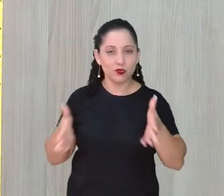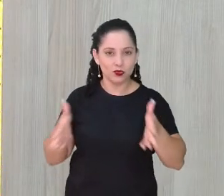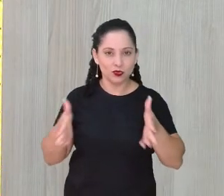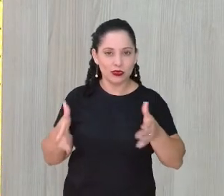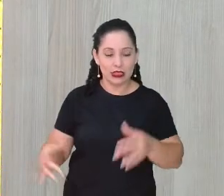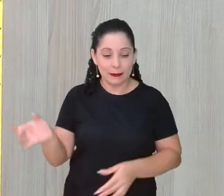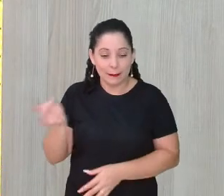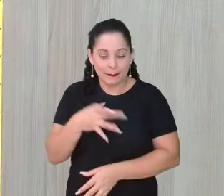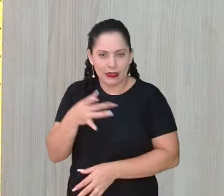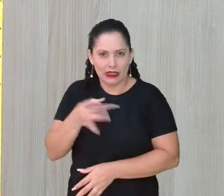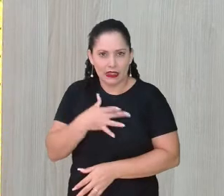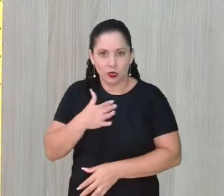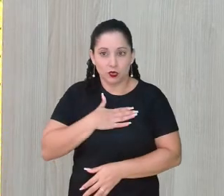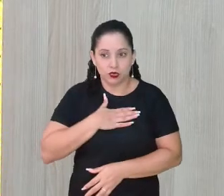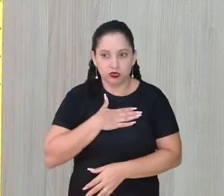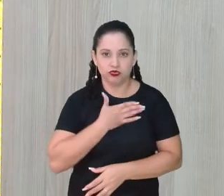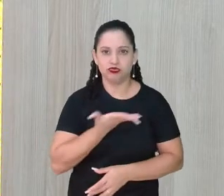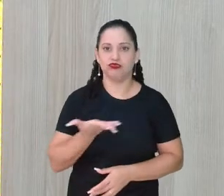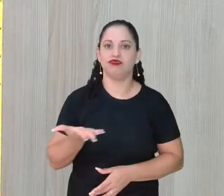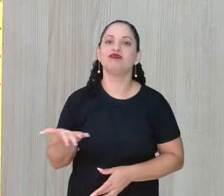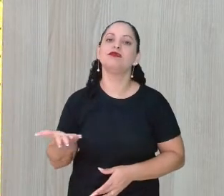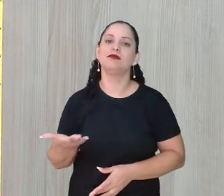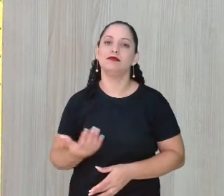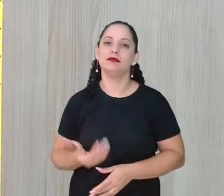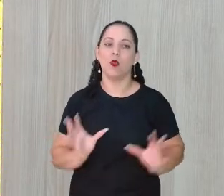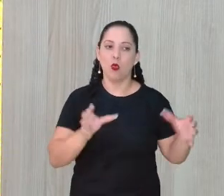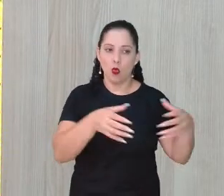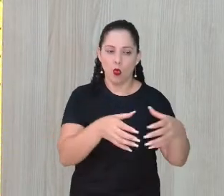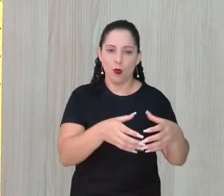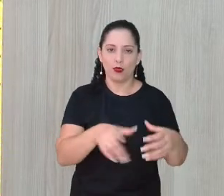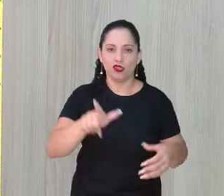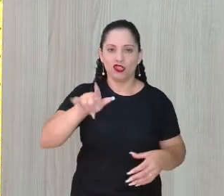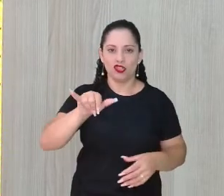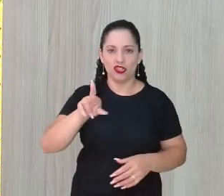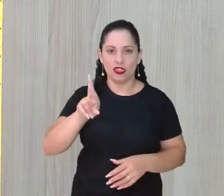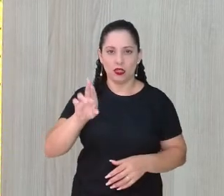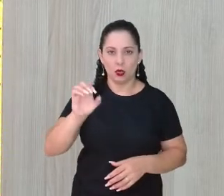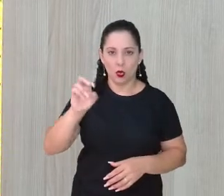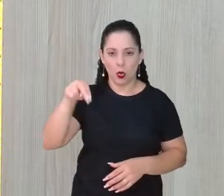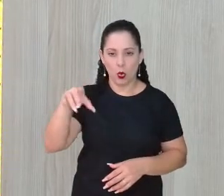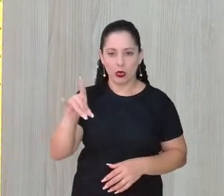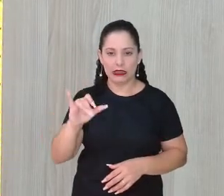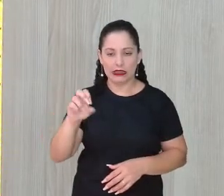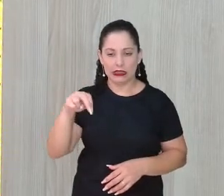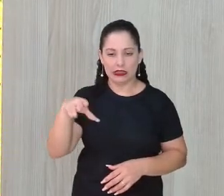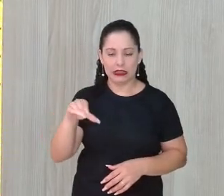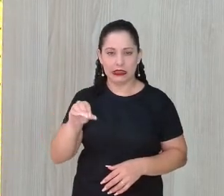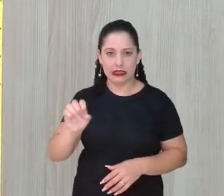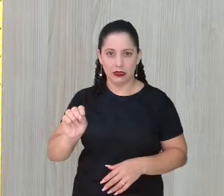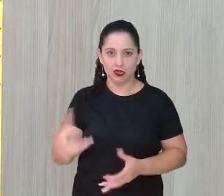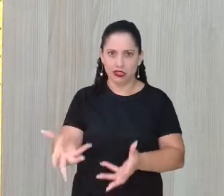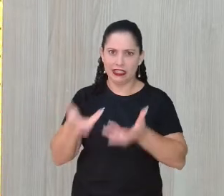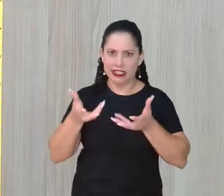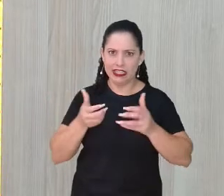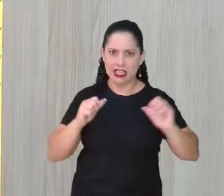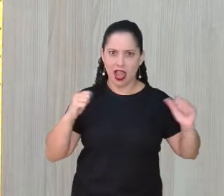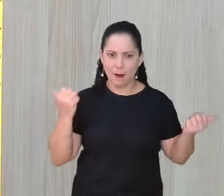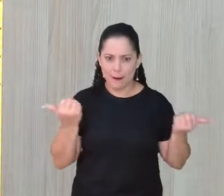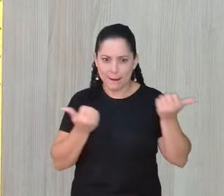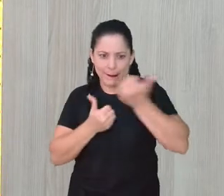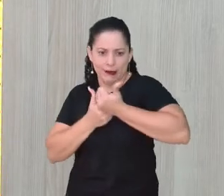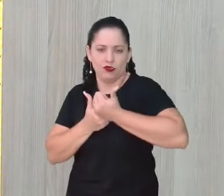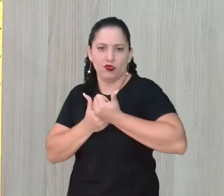de terror, os girondinos, né, que pretendiam recuperar o poder, eles queriam fazer isso sem que houvesse